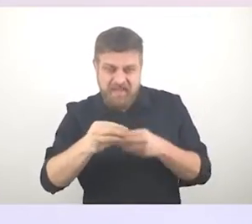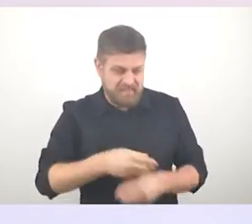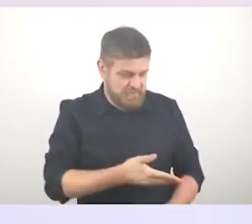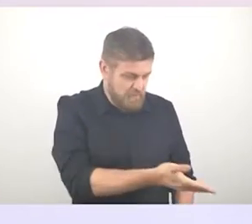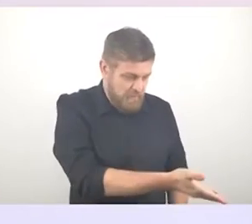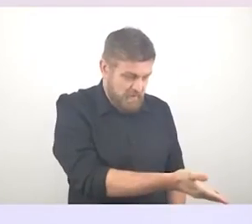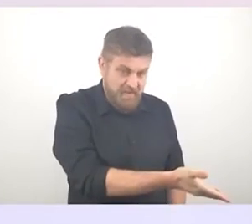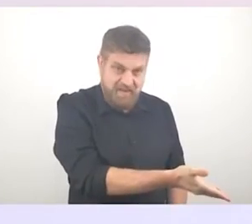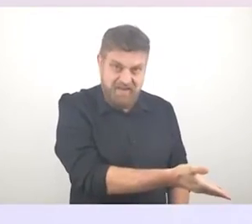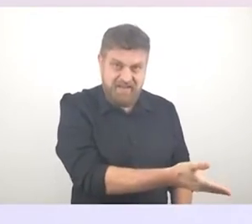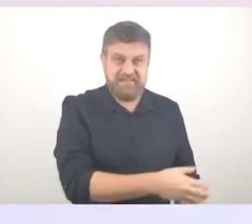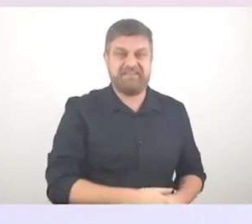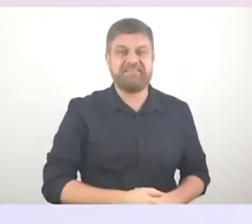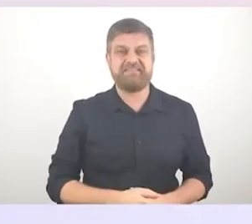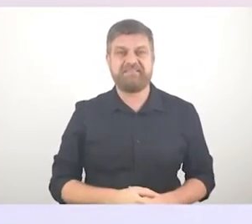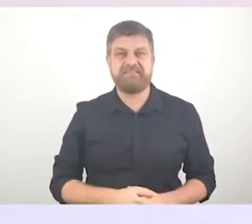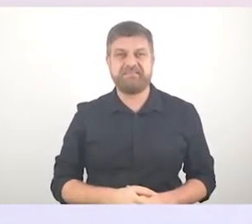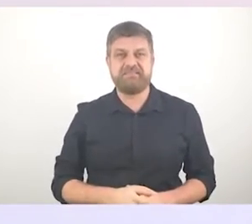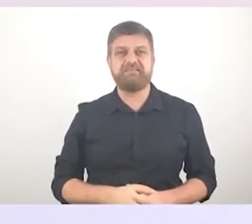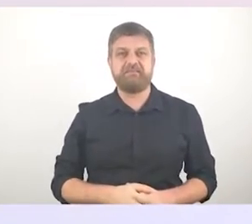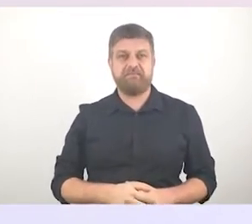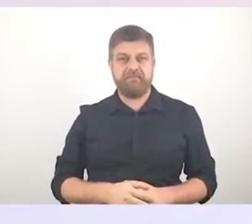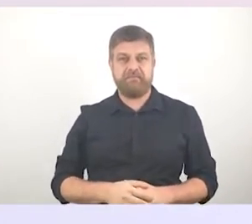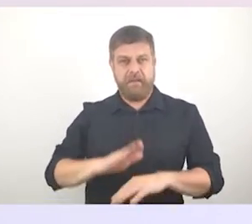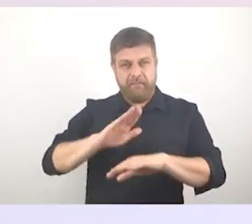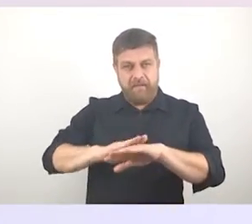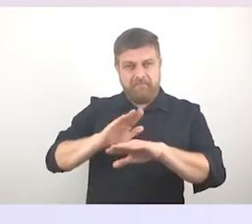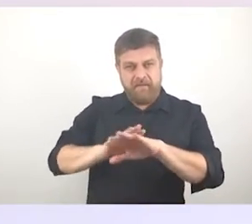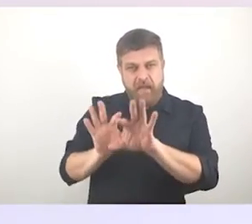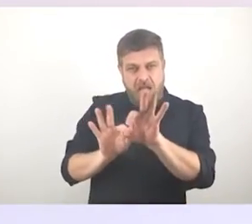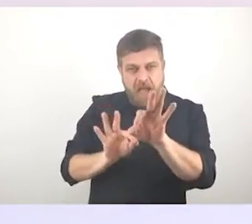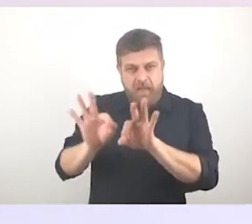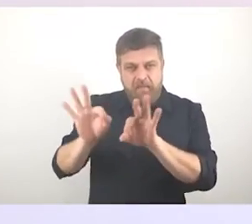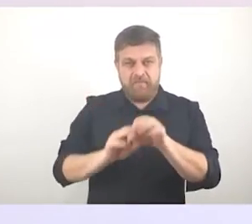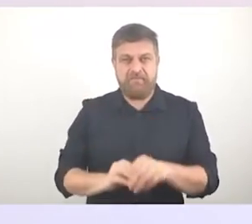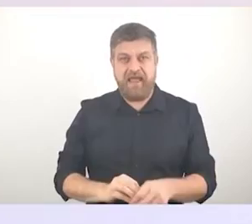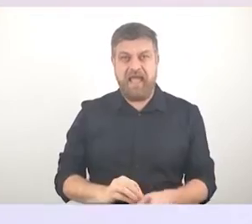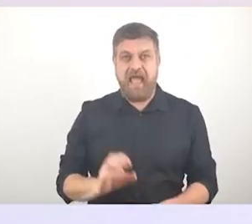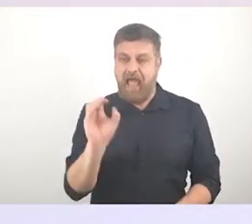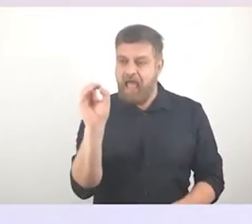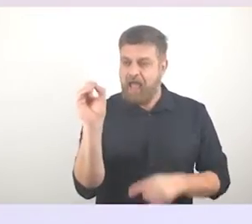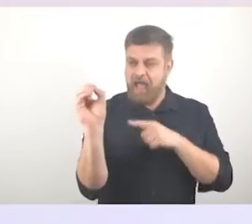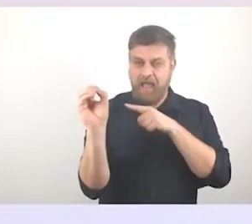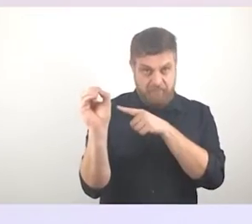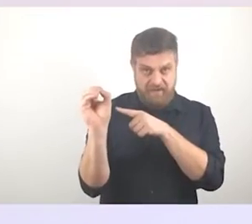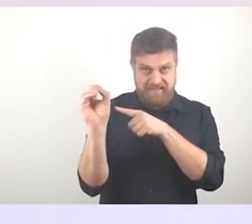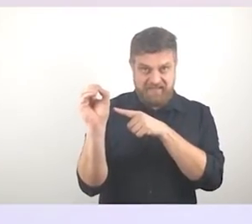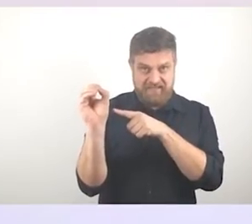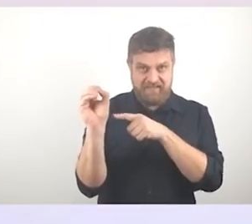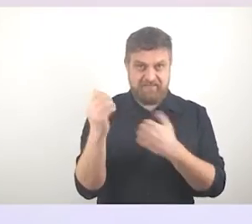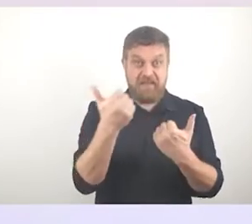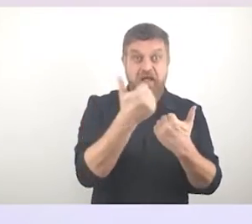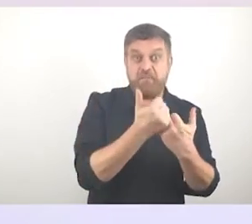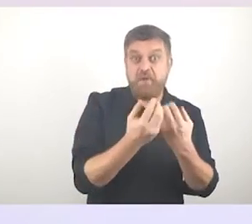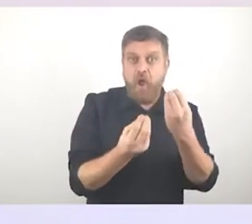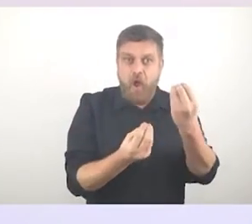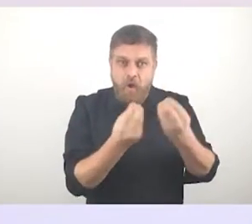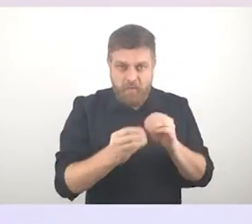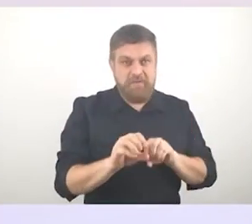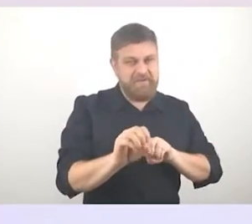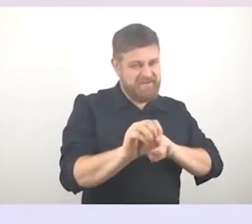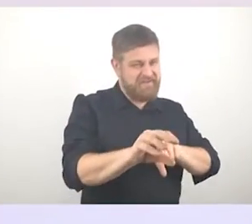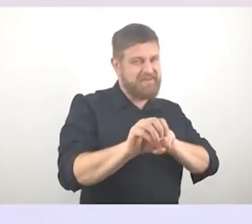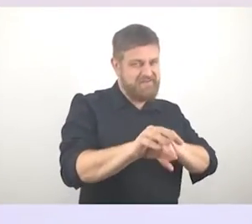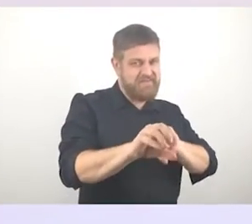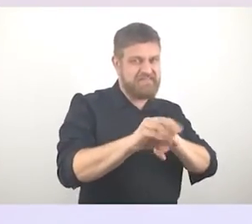duas garrafas. Vamos para a construção do que seria uma dessa bolinha aqui. Então vou ensinar vocês a